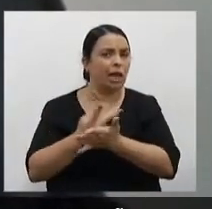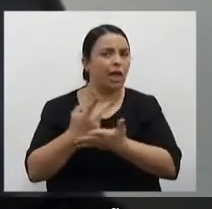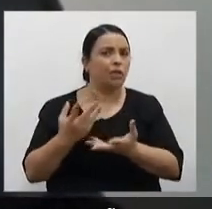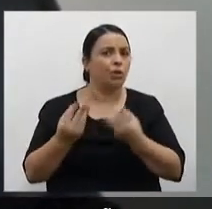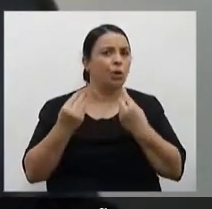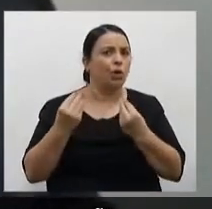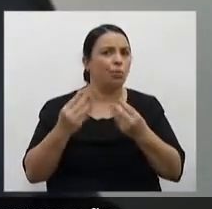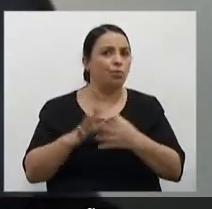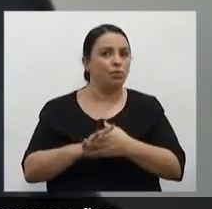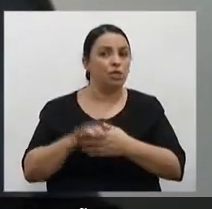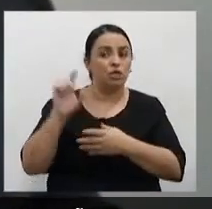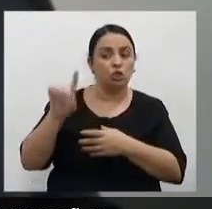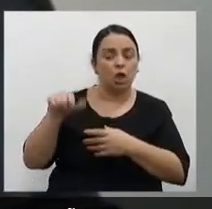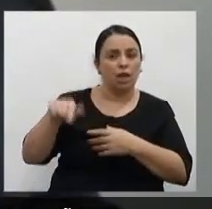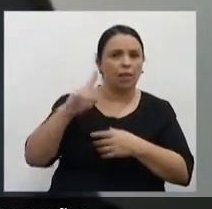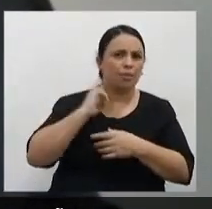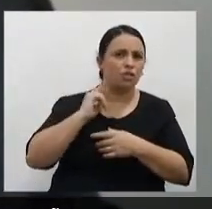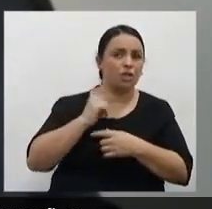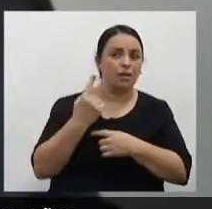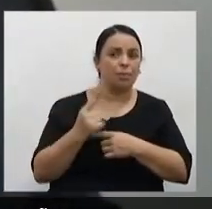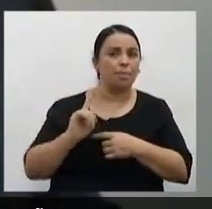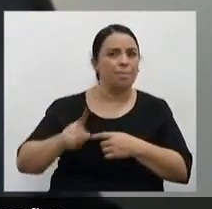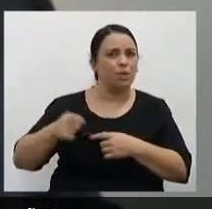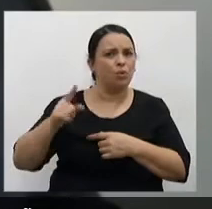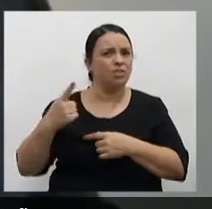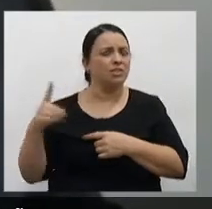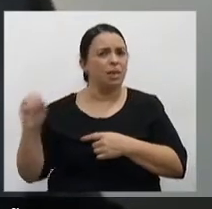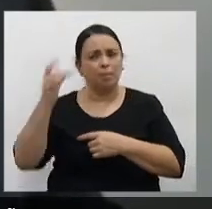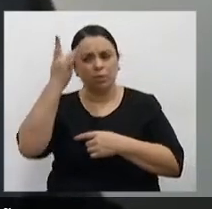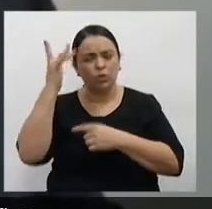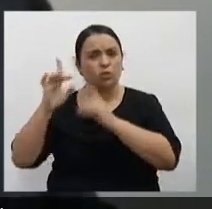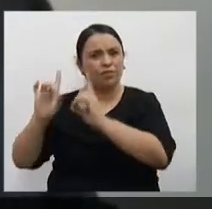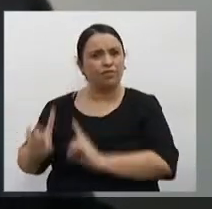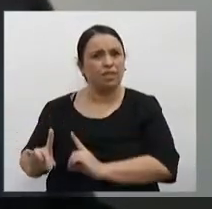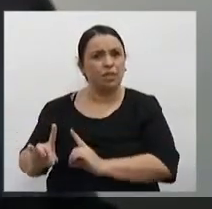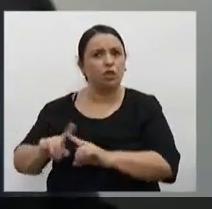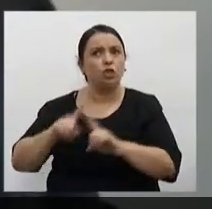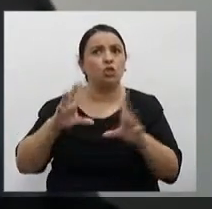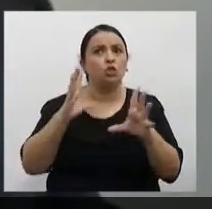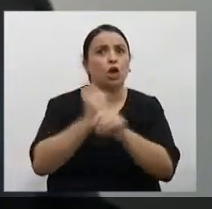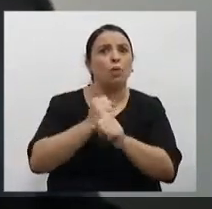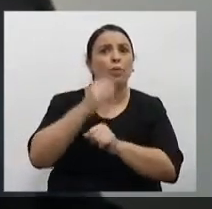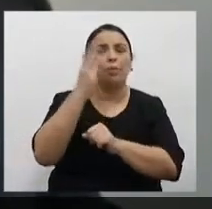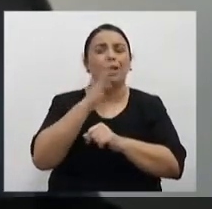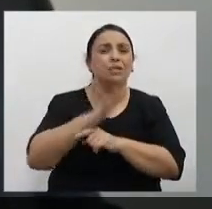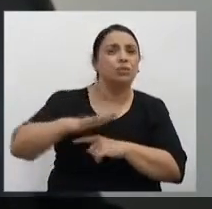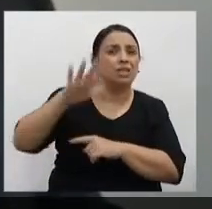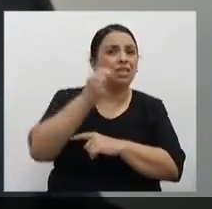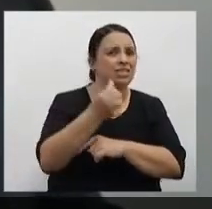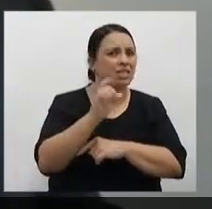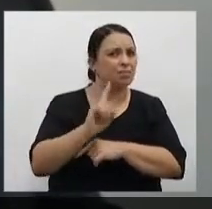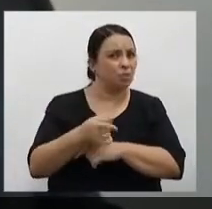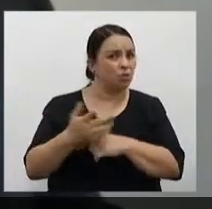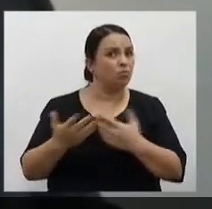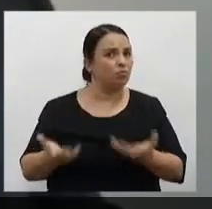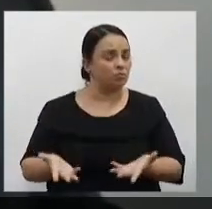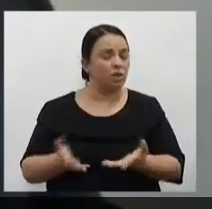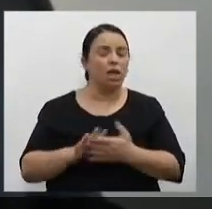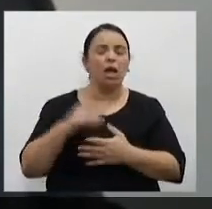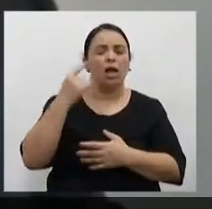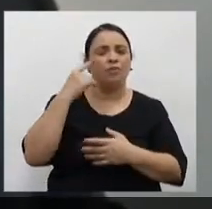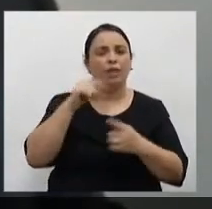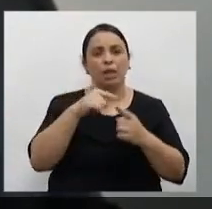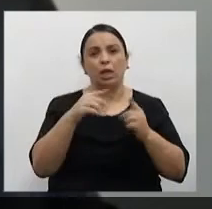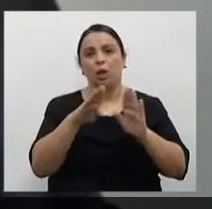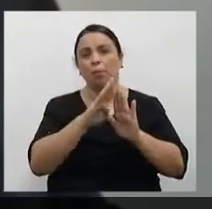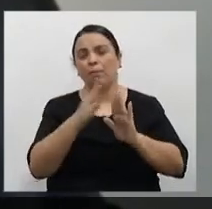estatísticos. Eu estou vendo aqui que as pessoas com deficiência permanente de 18 a 59 anos sem